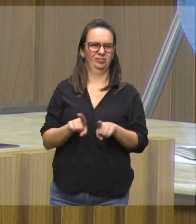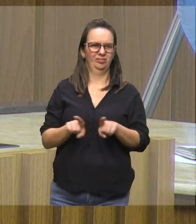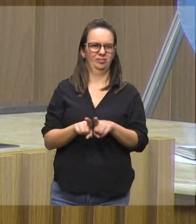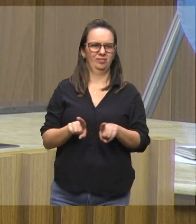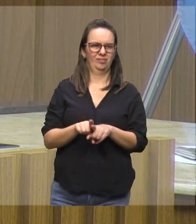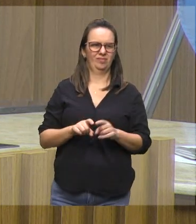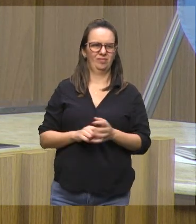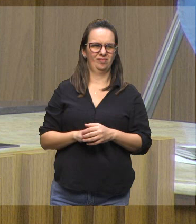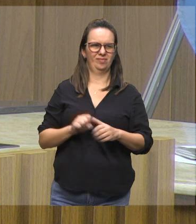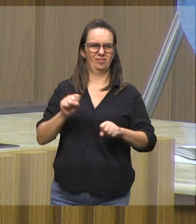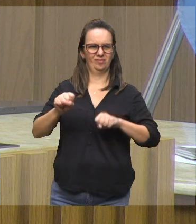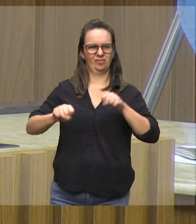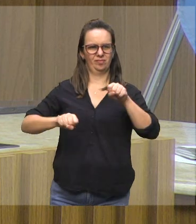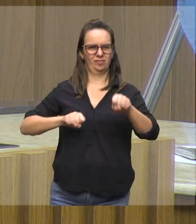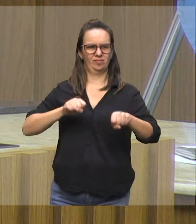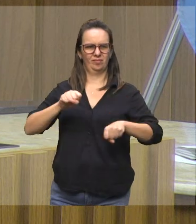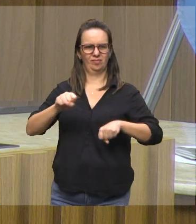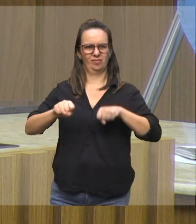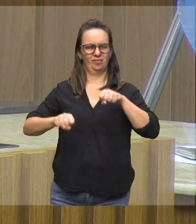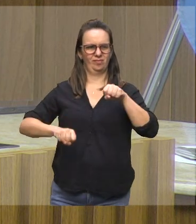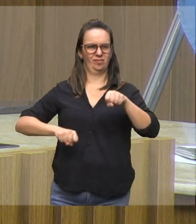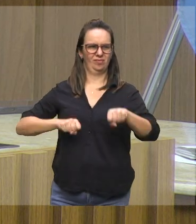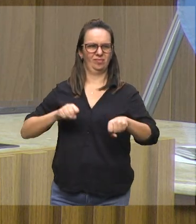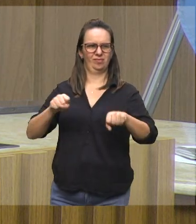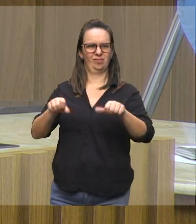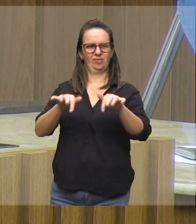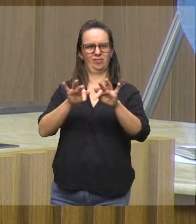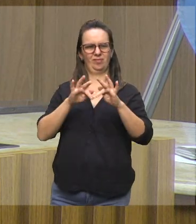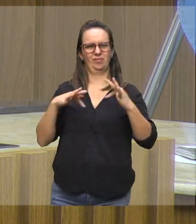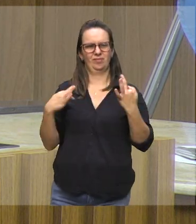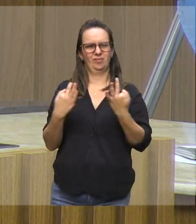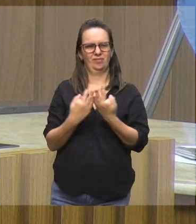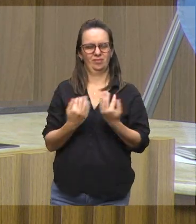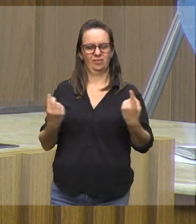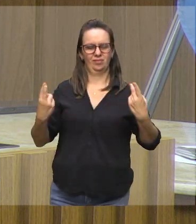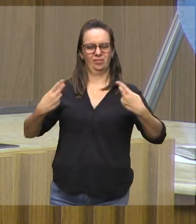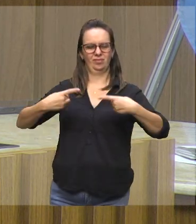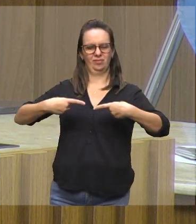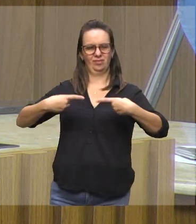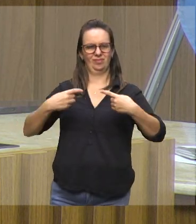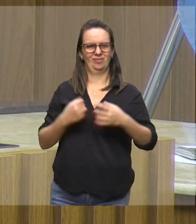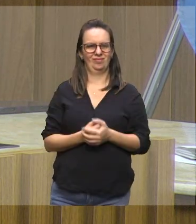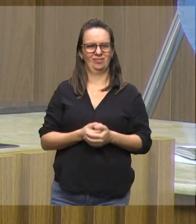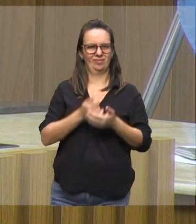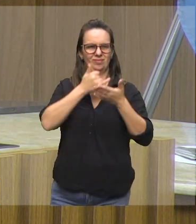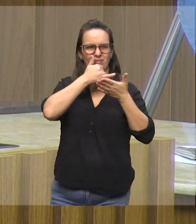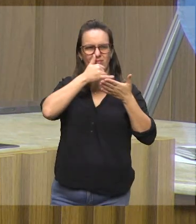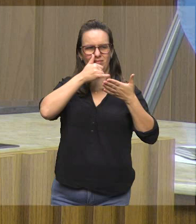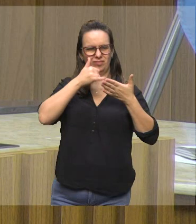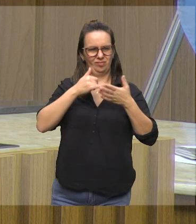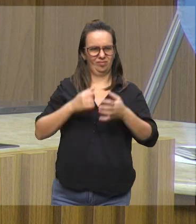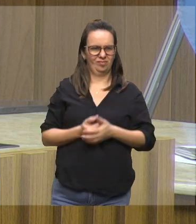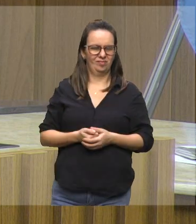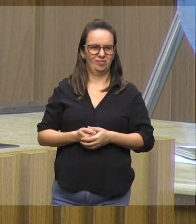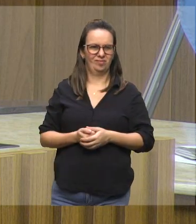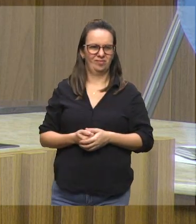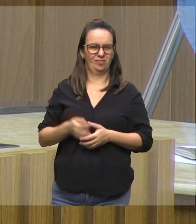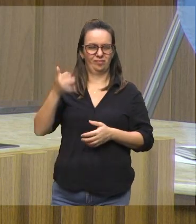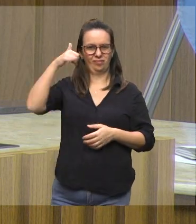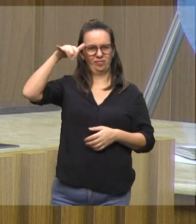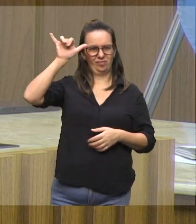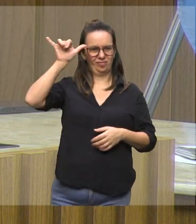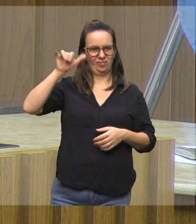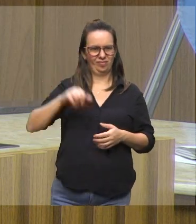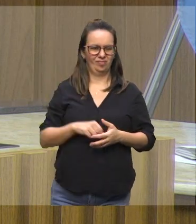fazendo a marcha das famílias contra as drogas, né? E no combate a essa droga que tem